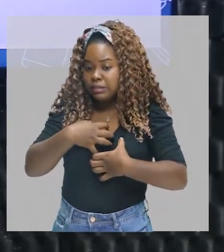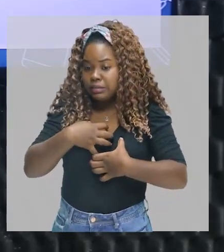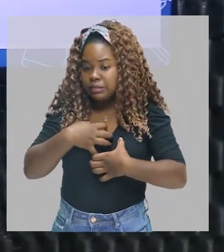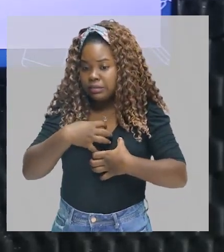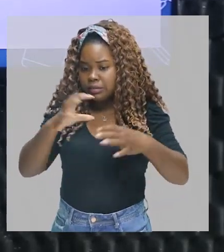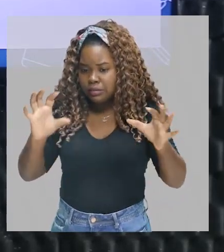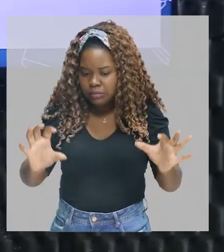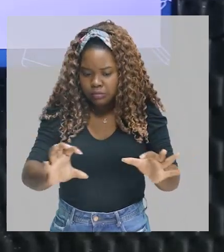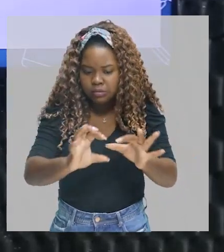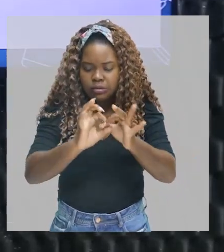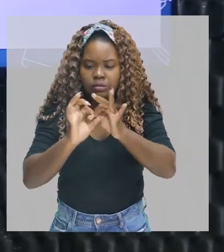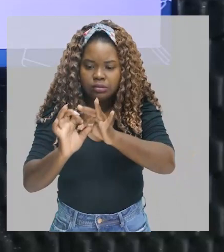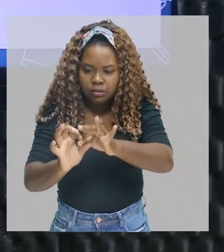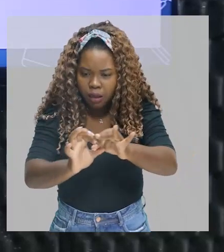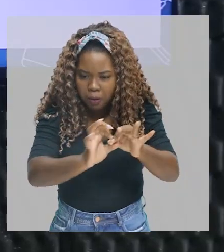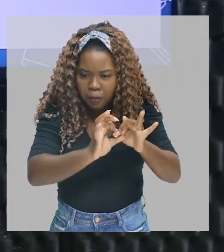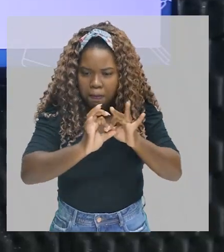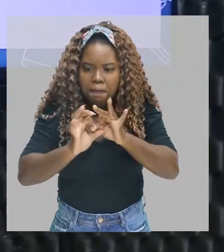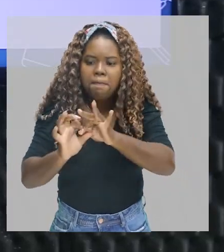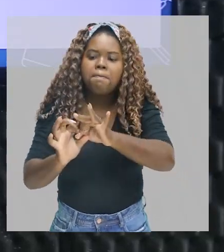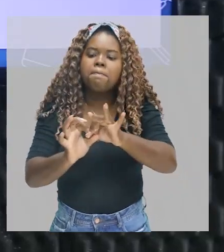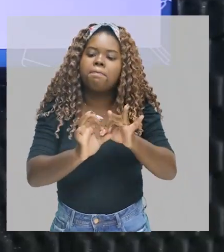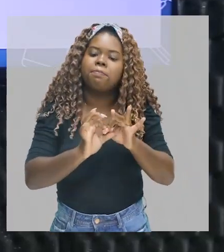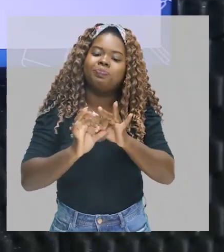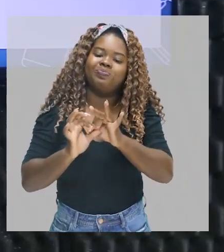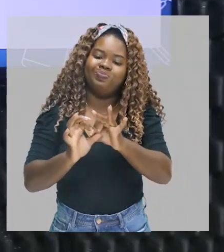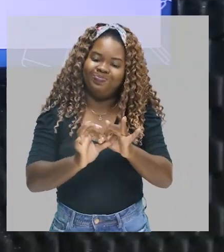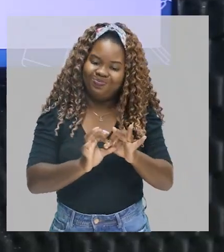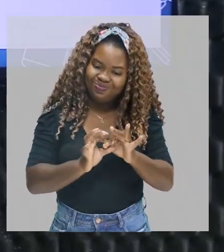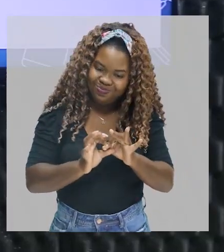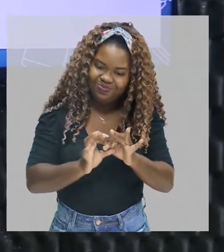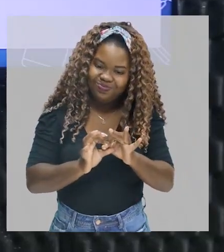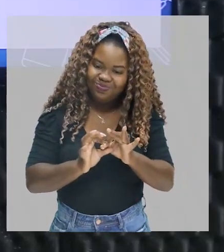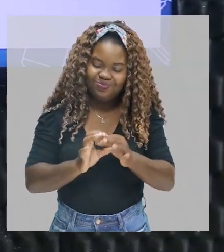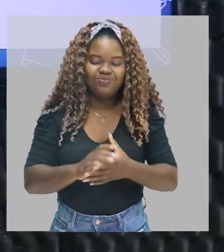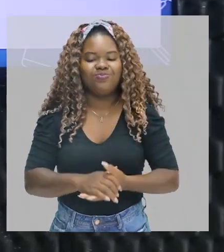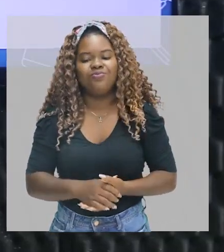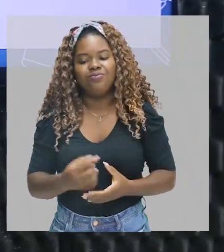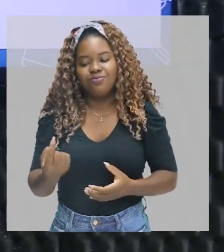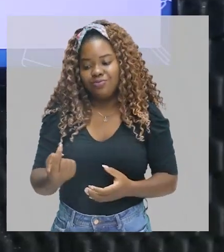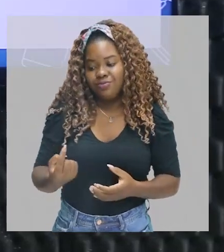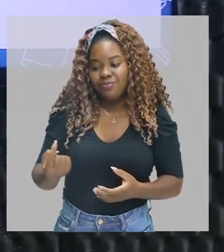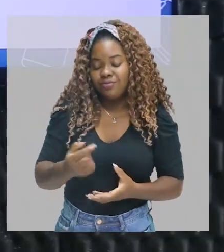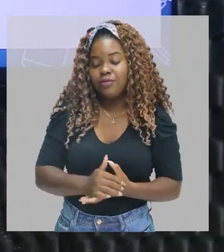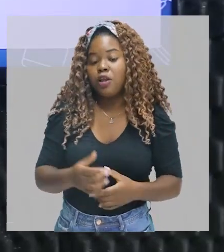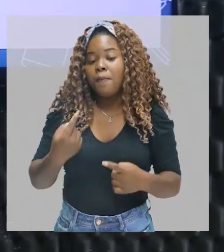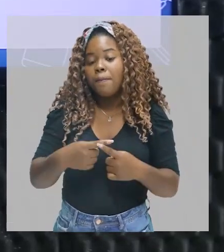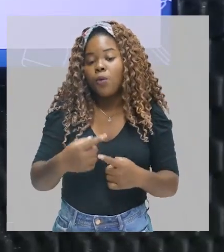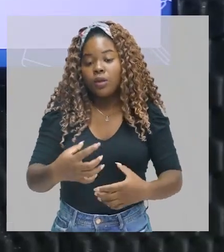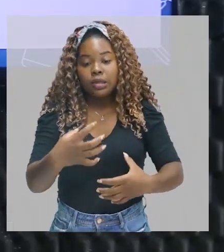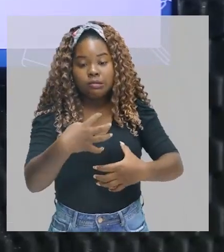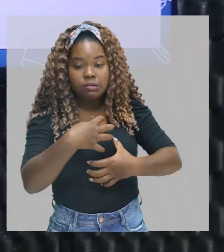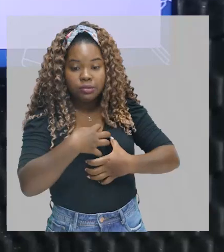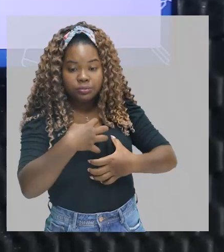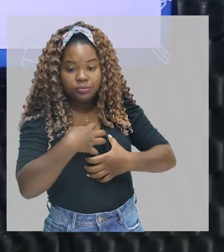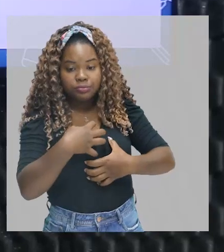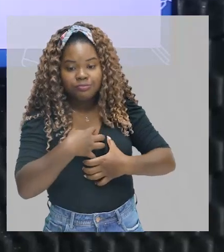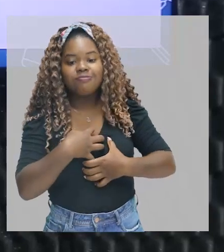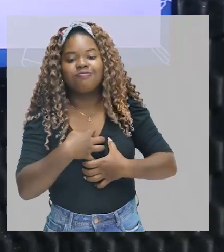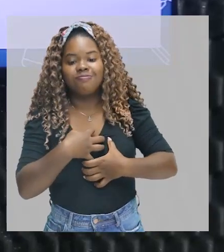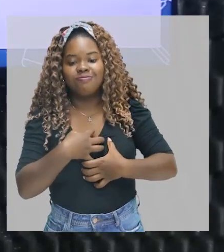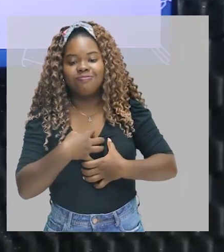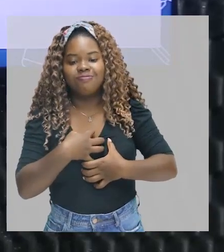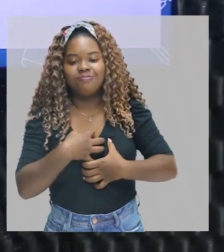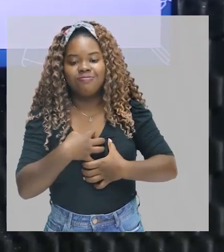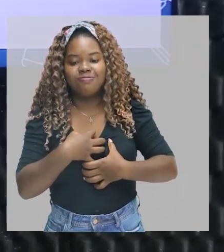se completa, ou soma-se à subjetividade e individualismo. Porque a sensibilidade é inerente do